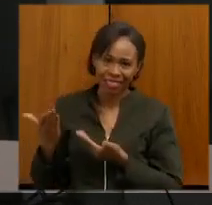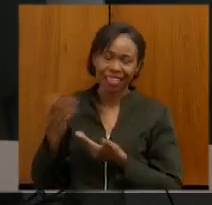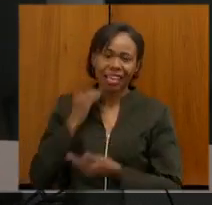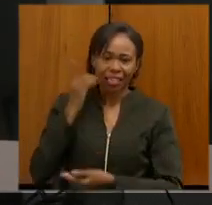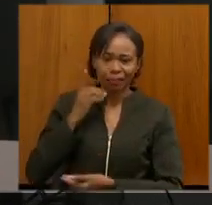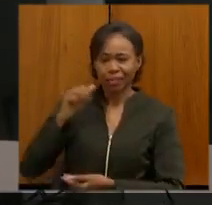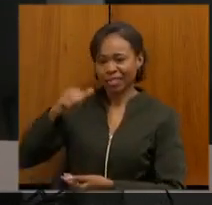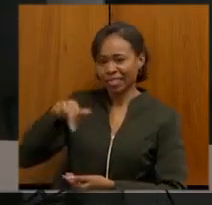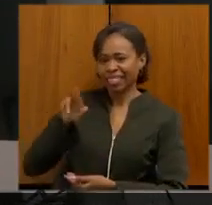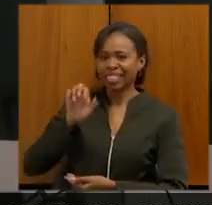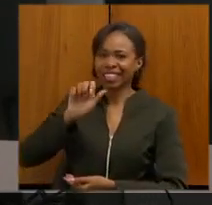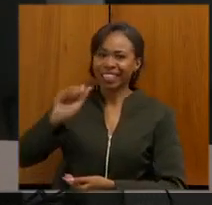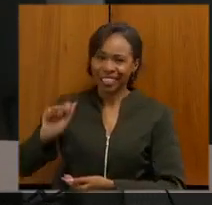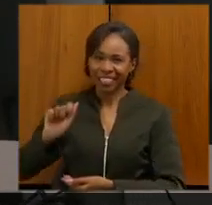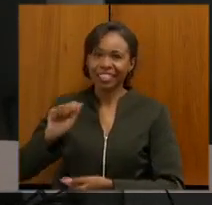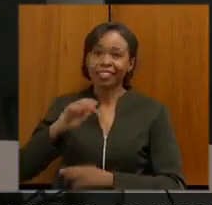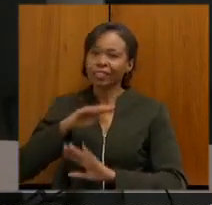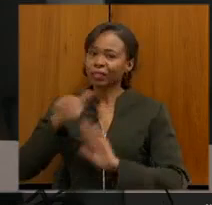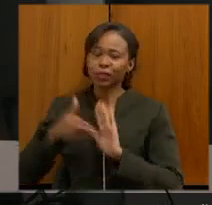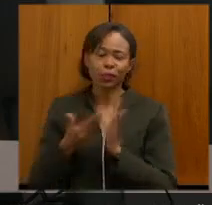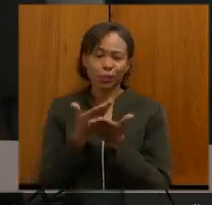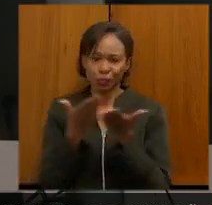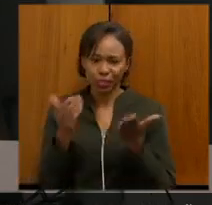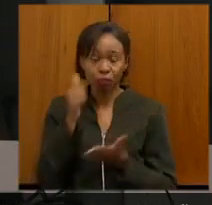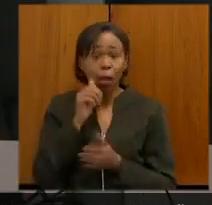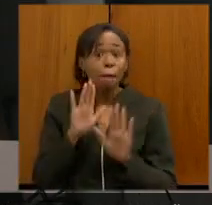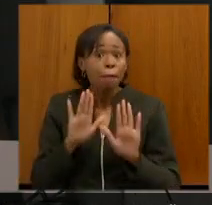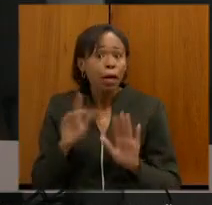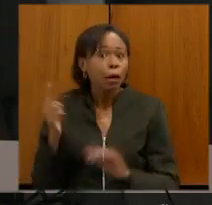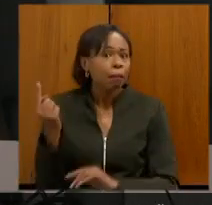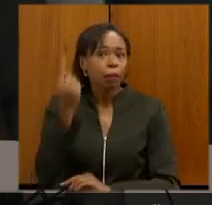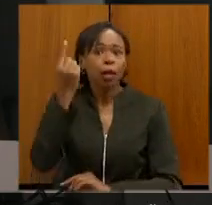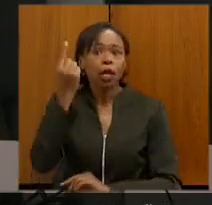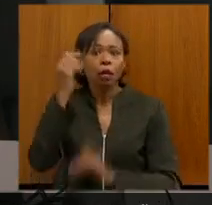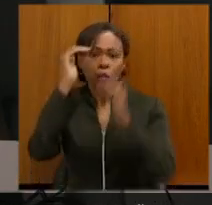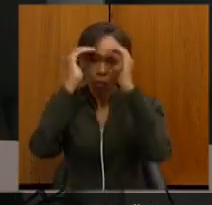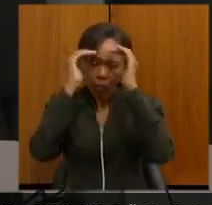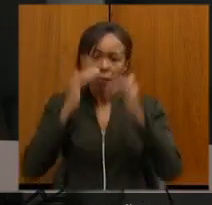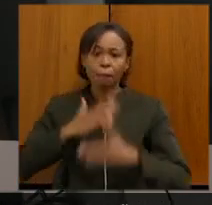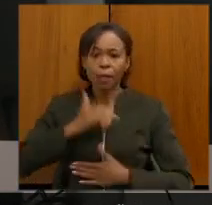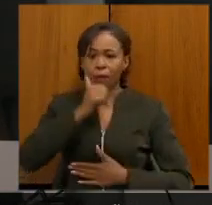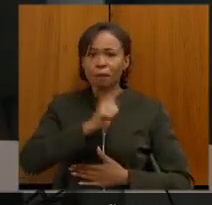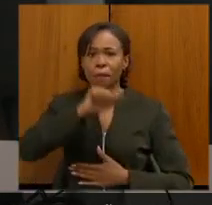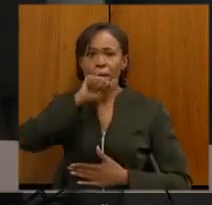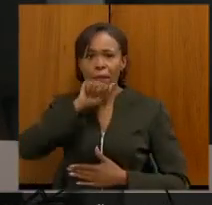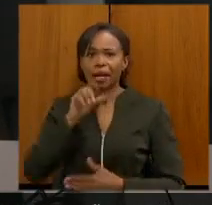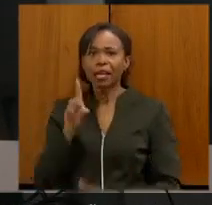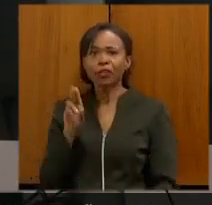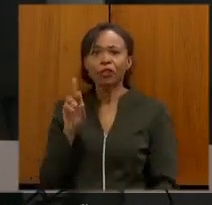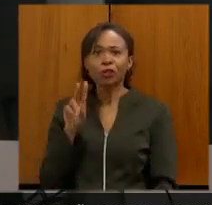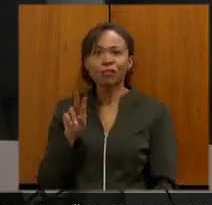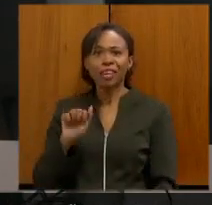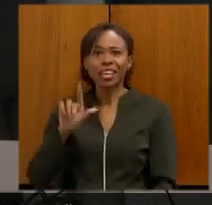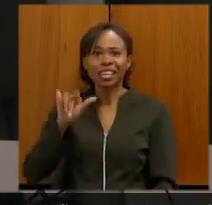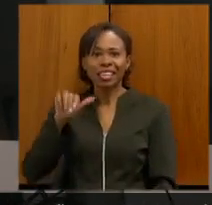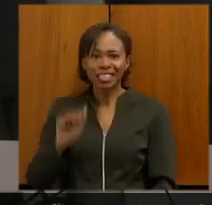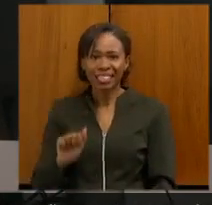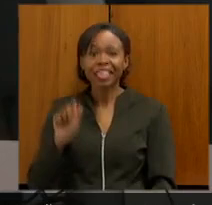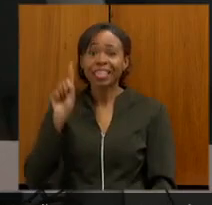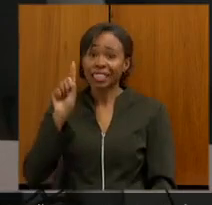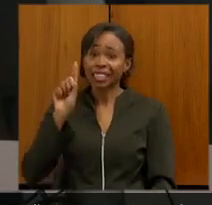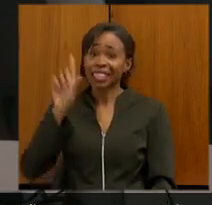deputada André de Jesus a todas as mulheres mas primeiro ou renda a minha mãe da Valentina Ferreira da Silva que Deus